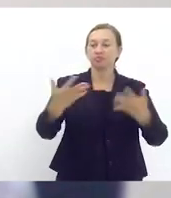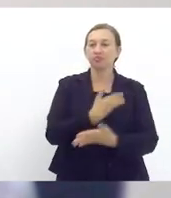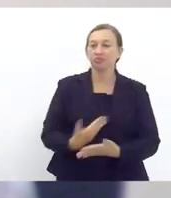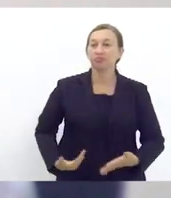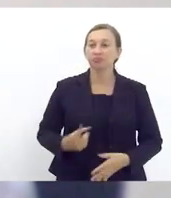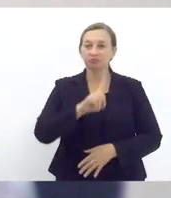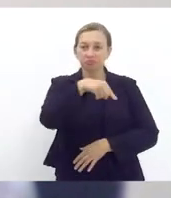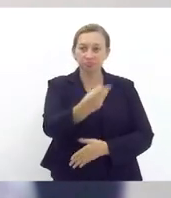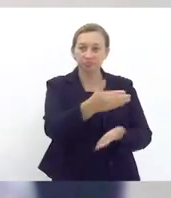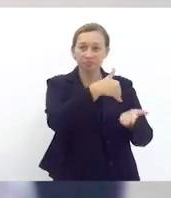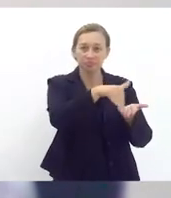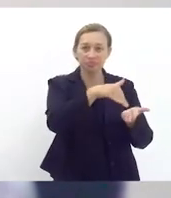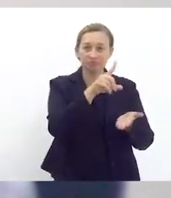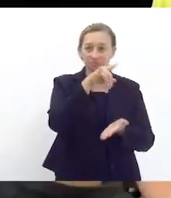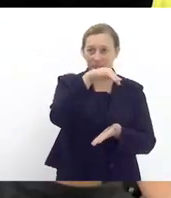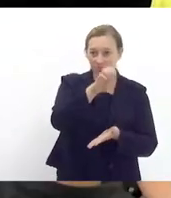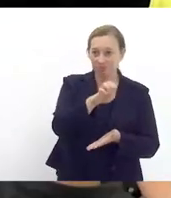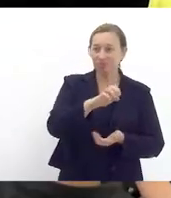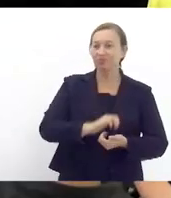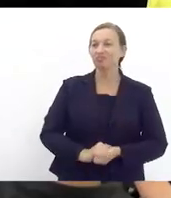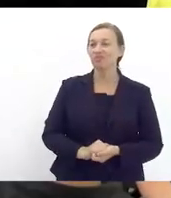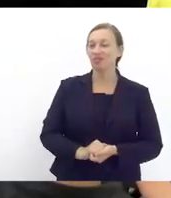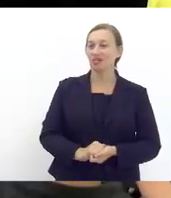em seguida para secretária Daniele